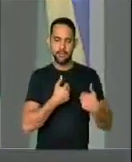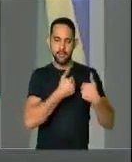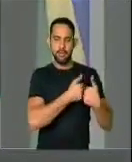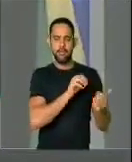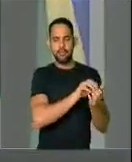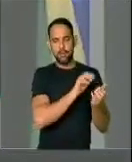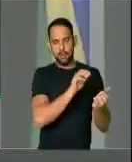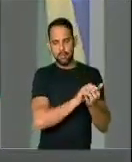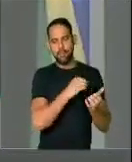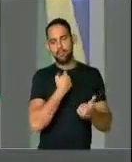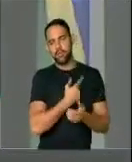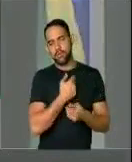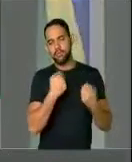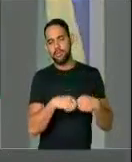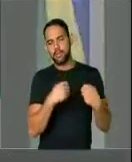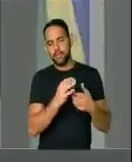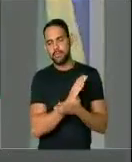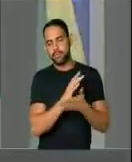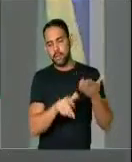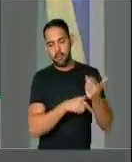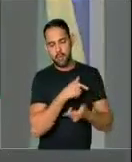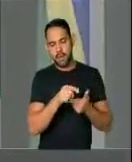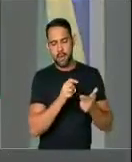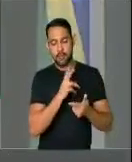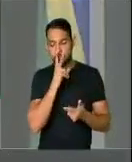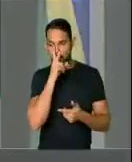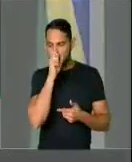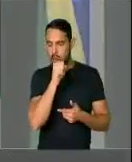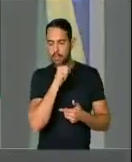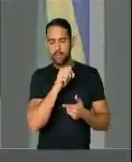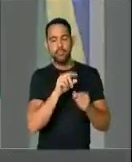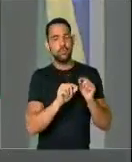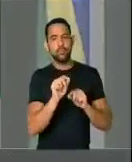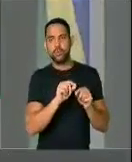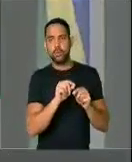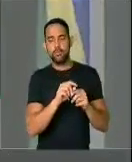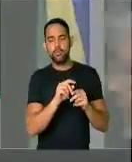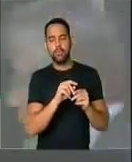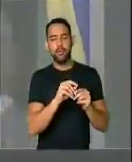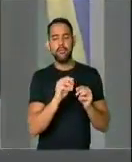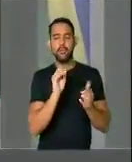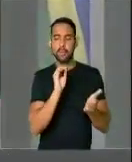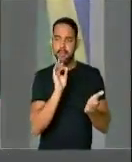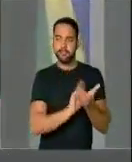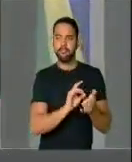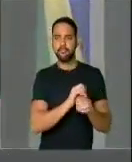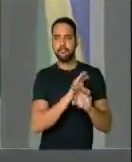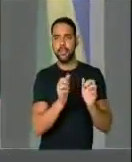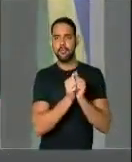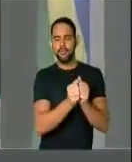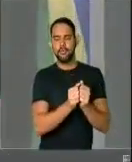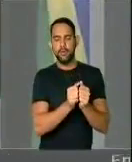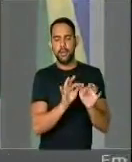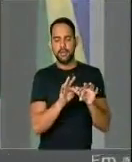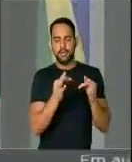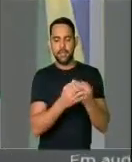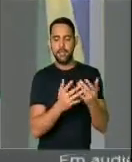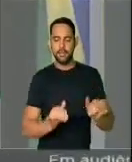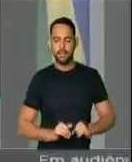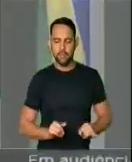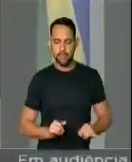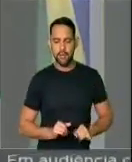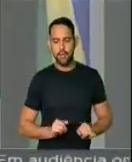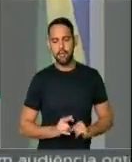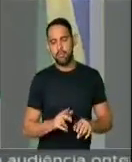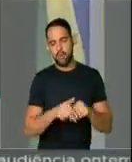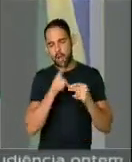de Pernambuco, nós precisamos atuar firmemente, de uma forma mais efetiva, junto àquelas famílias, para